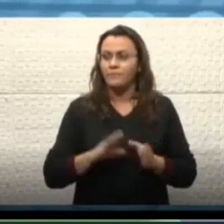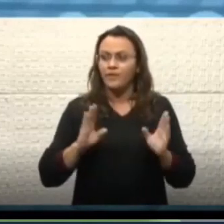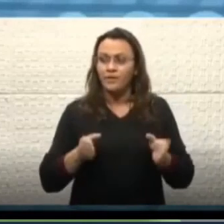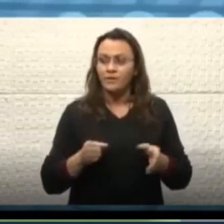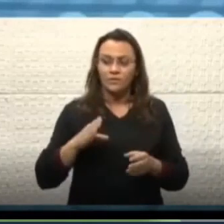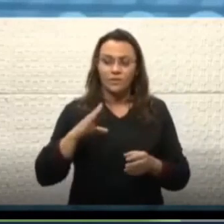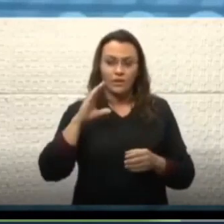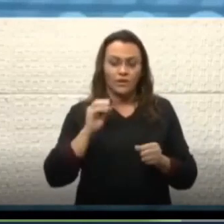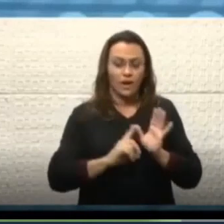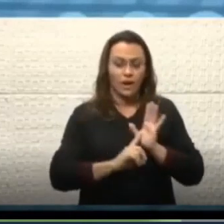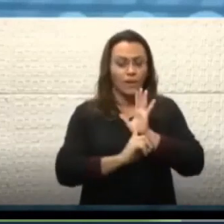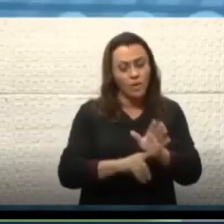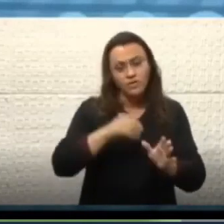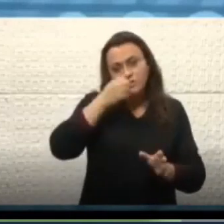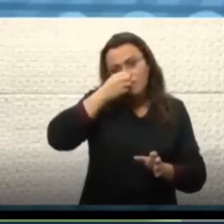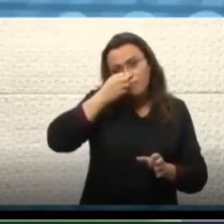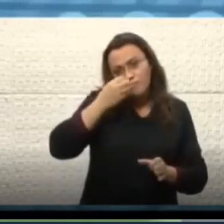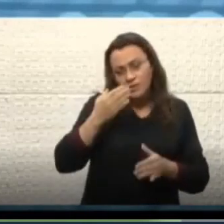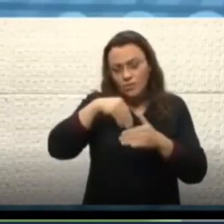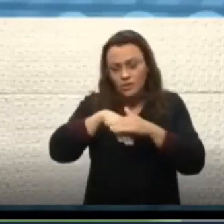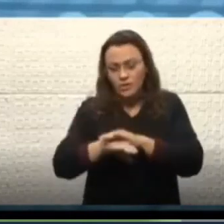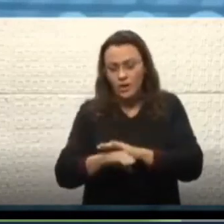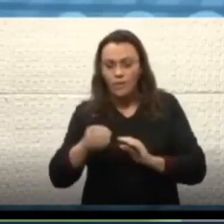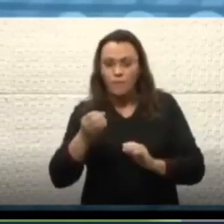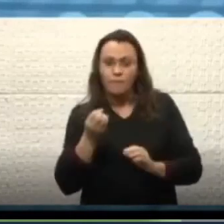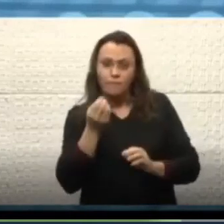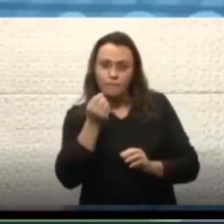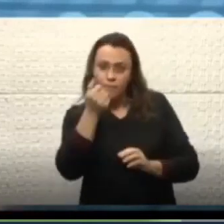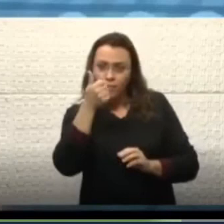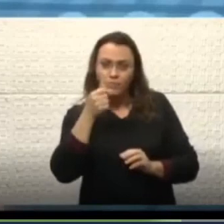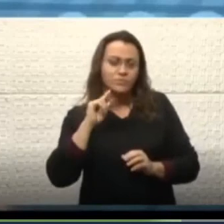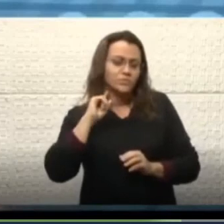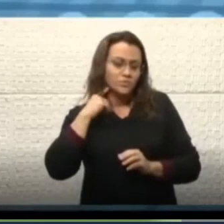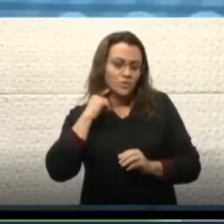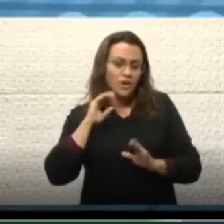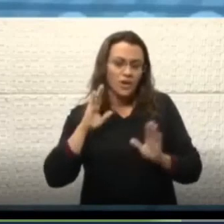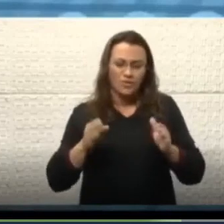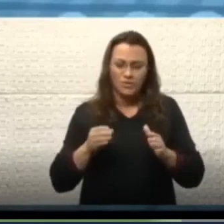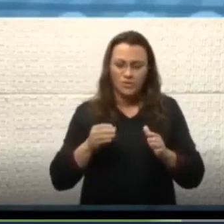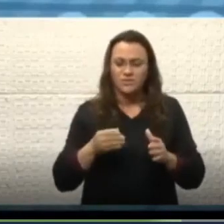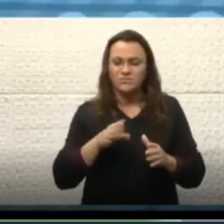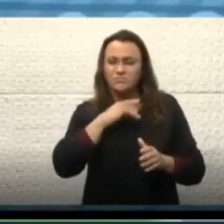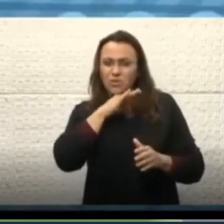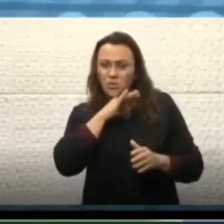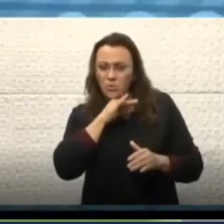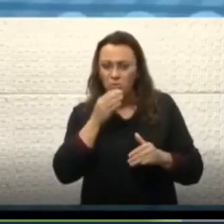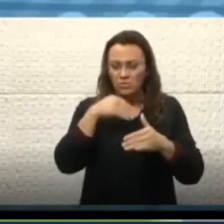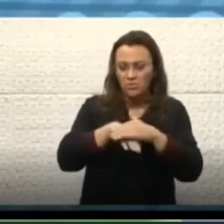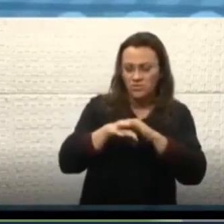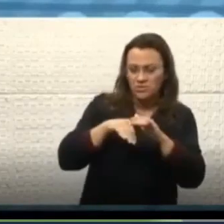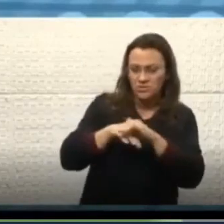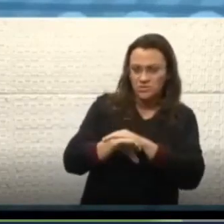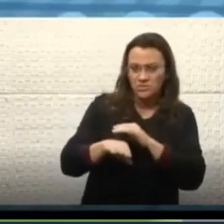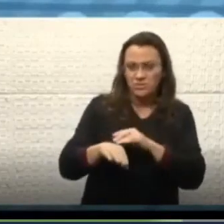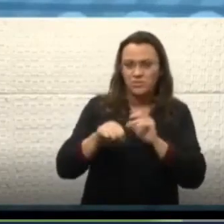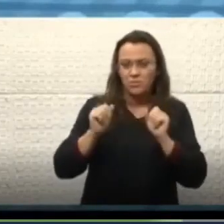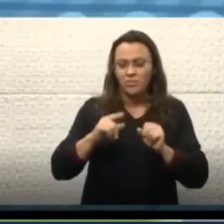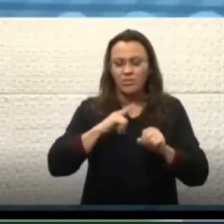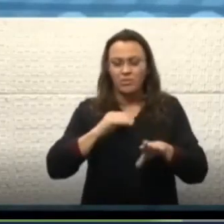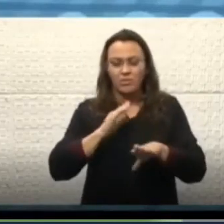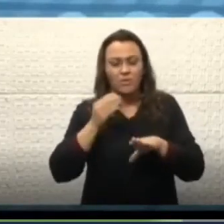uma amostra, se ela for bem guardada, vai ter pouca sujidade. Se a amostra for mal guardada, vai ter mais sujidade. Então, isso vai depender muito da amostra que nós